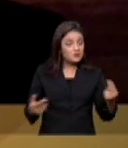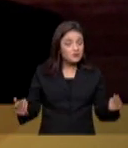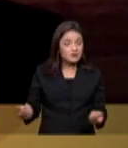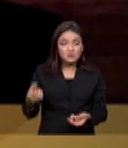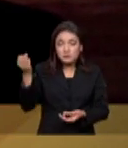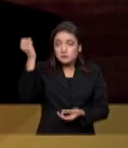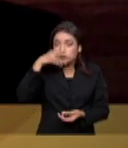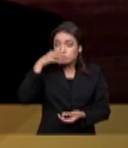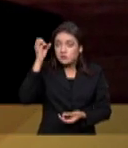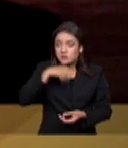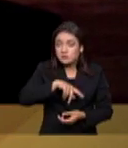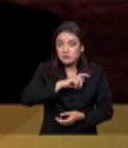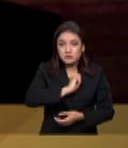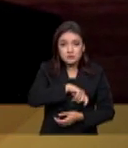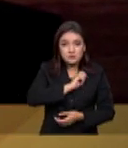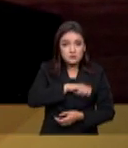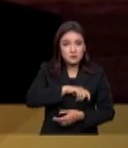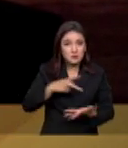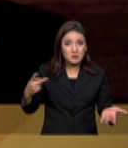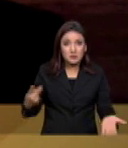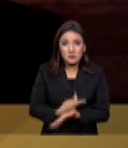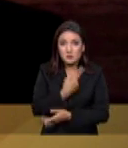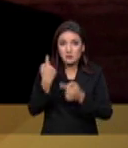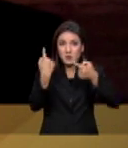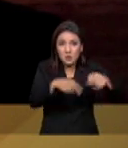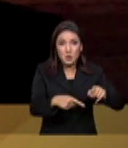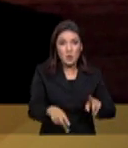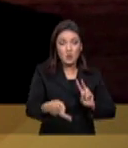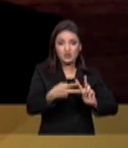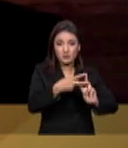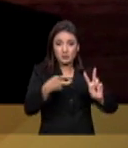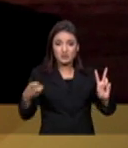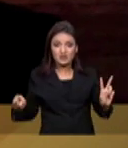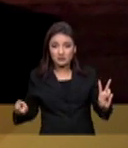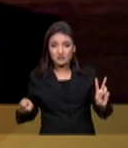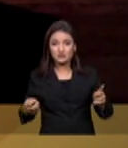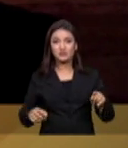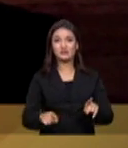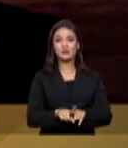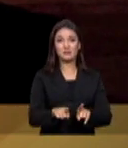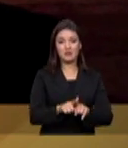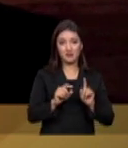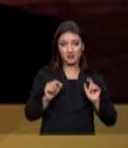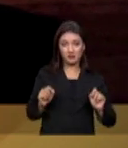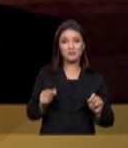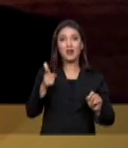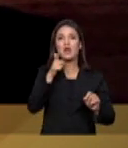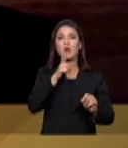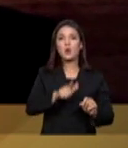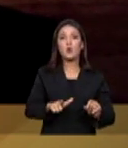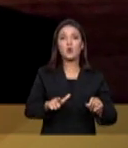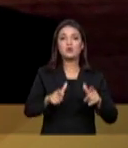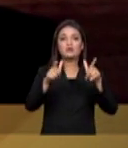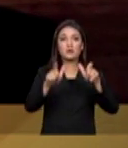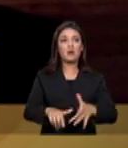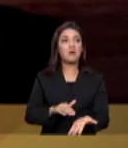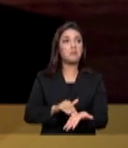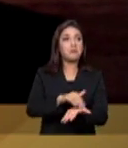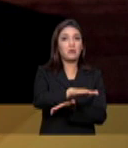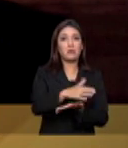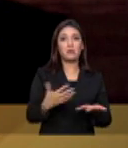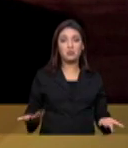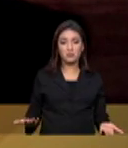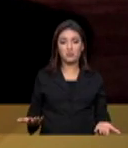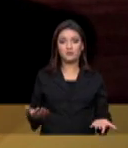causadas aos índios práticas como atração indígena para a liberação das terras ocupadas como